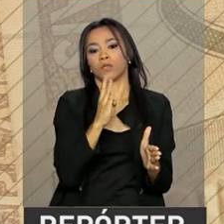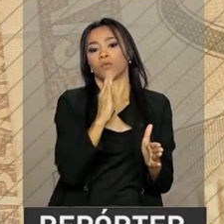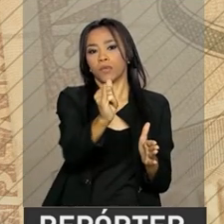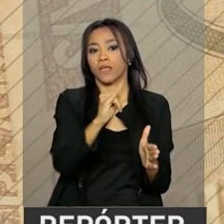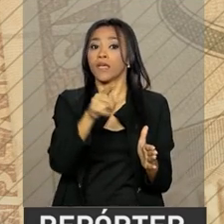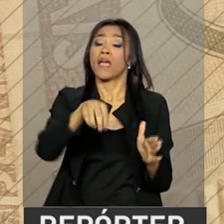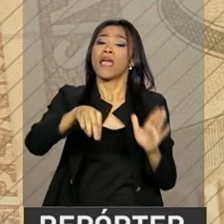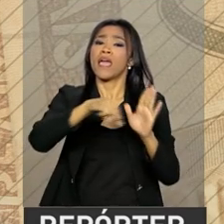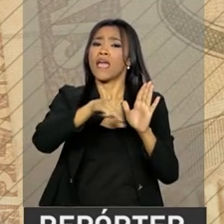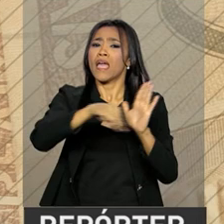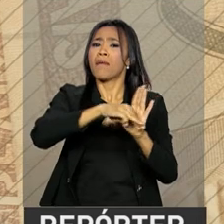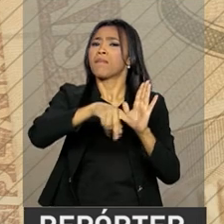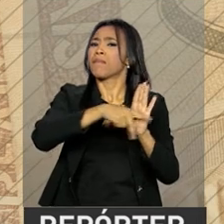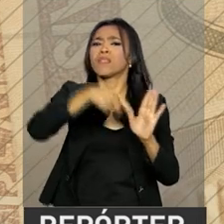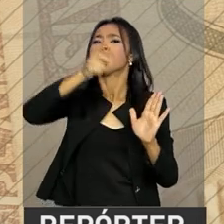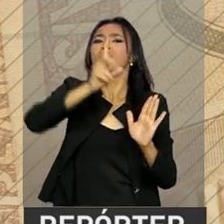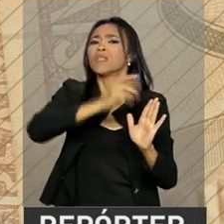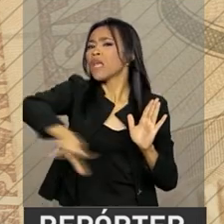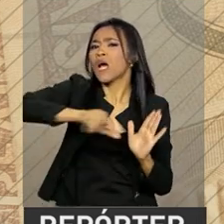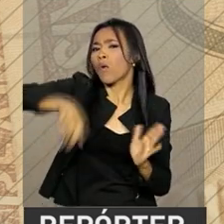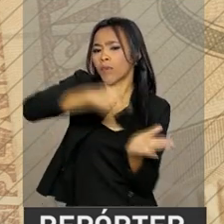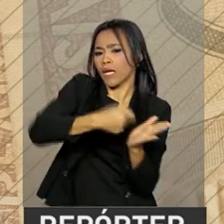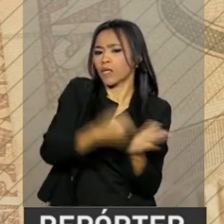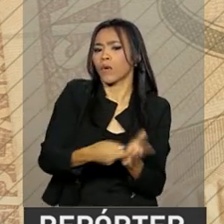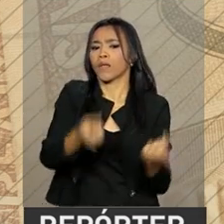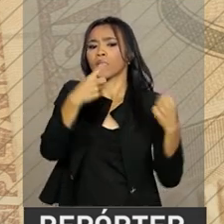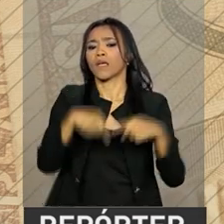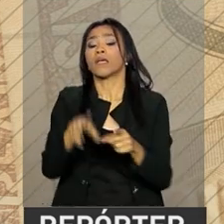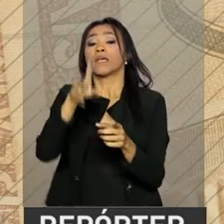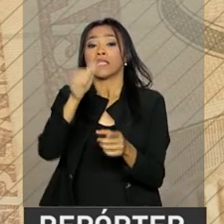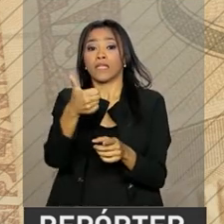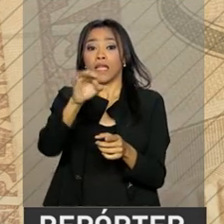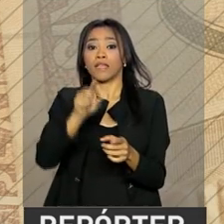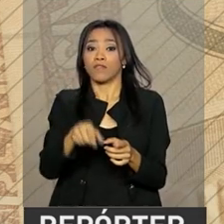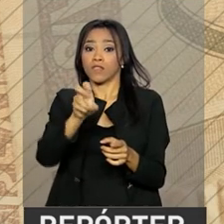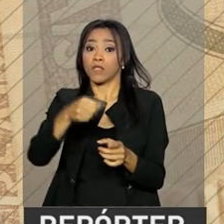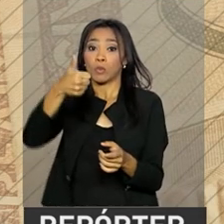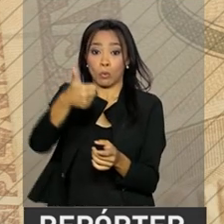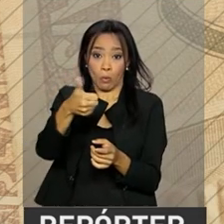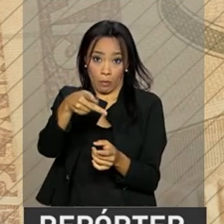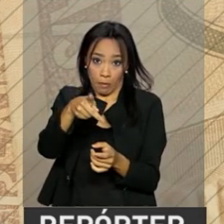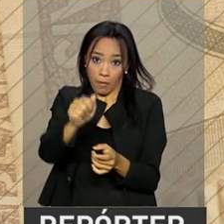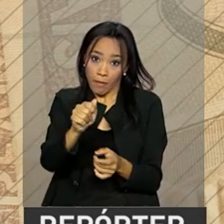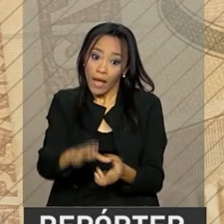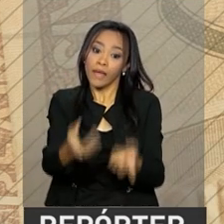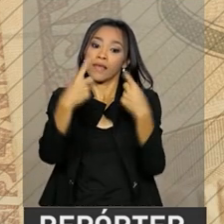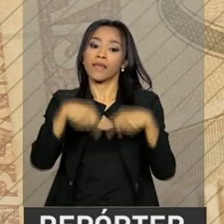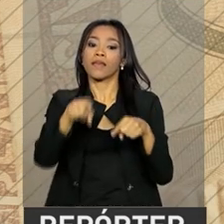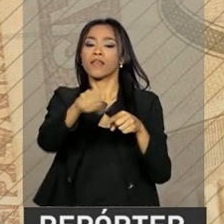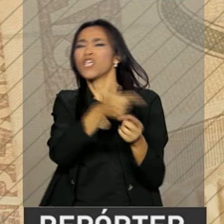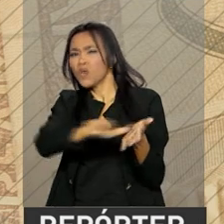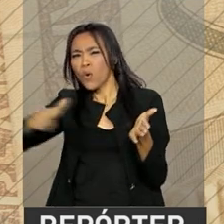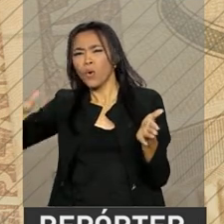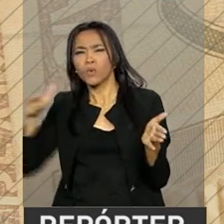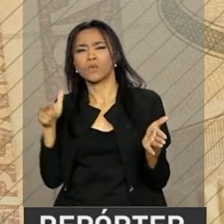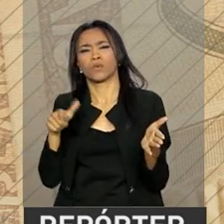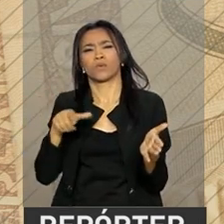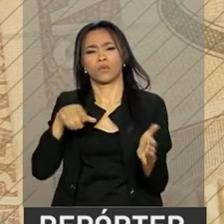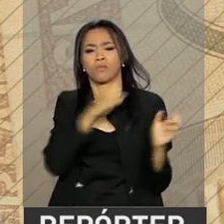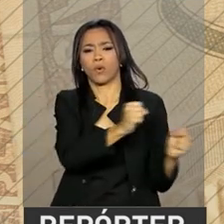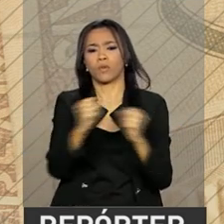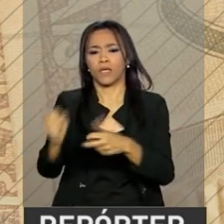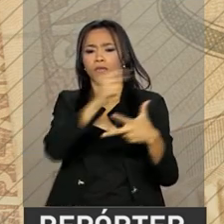obrigatórias 10 bilhões e meio de reais no pac e 580 milhões de reais nos outros poderes